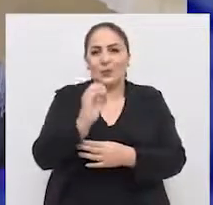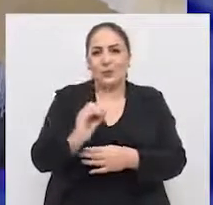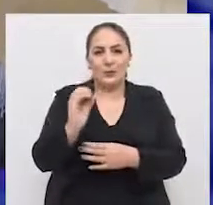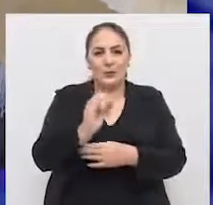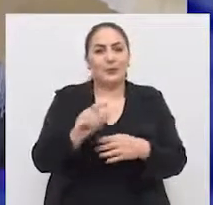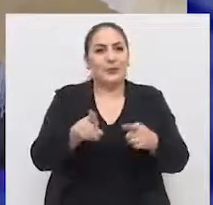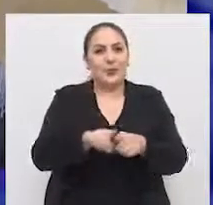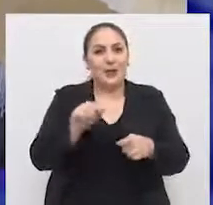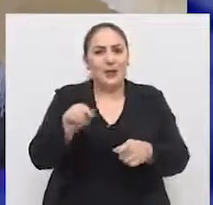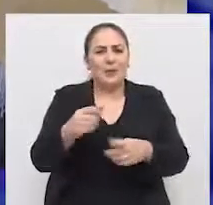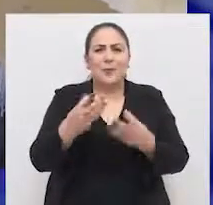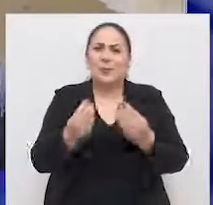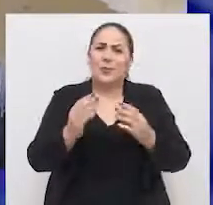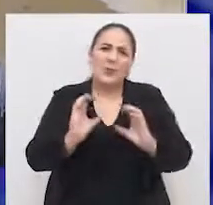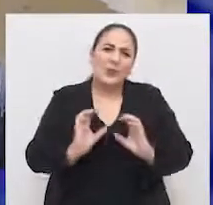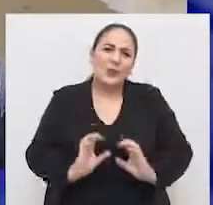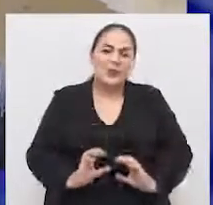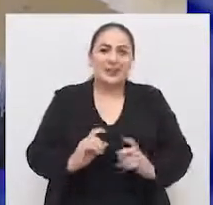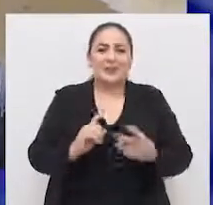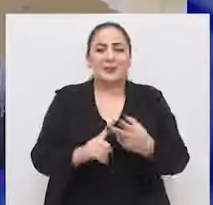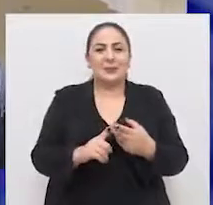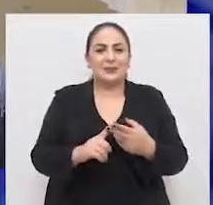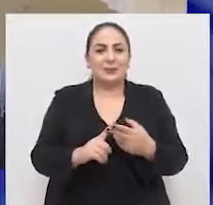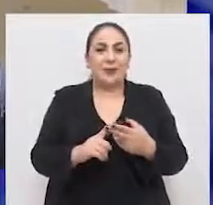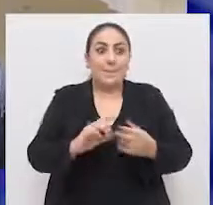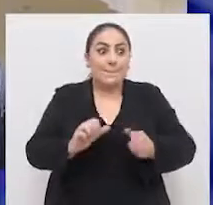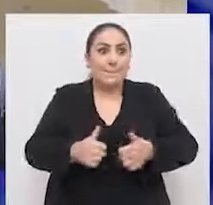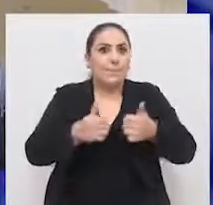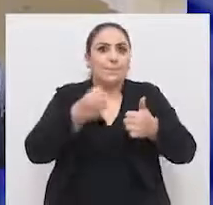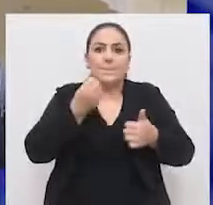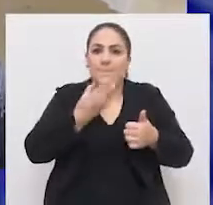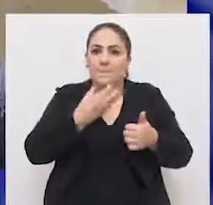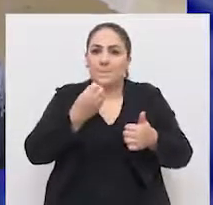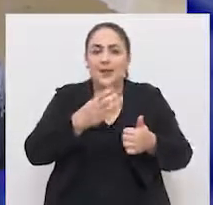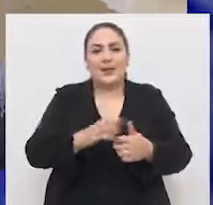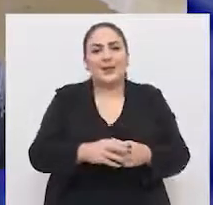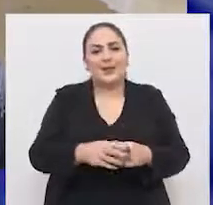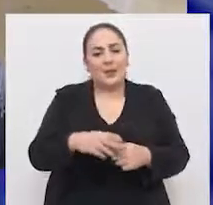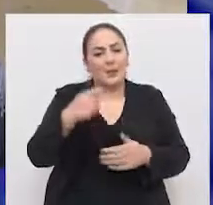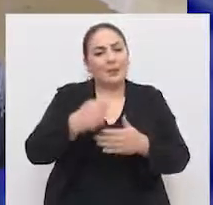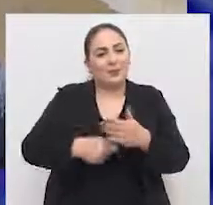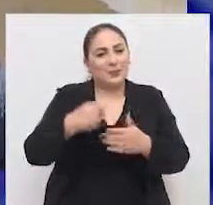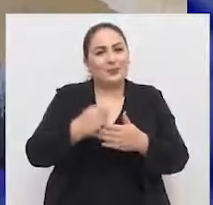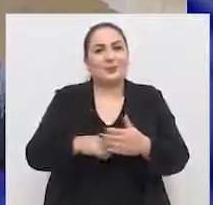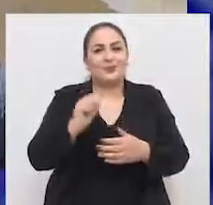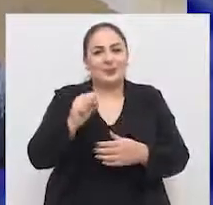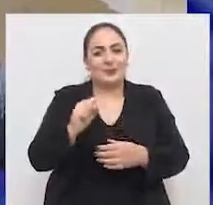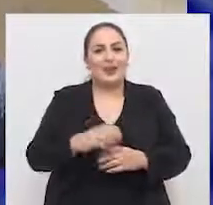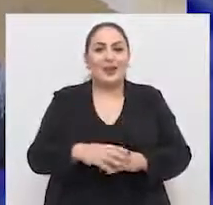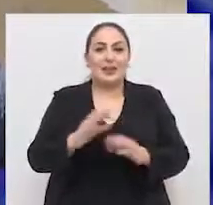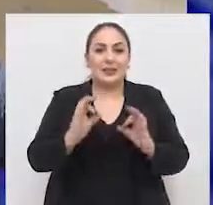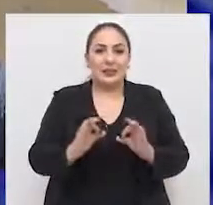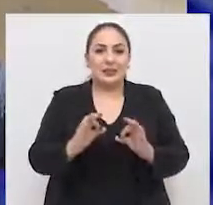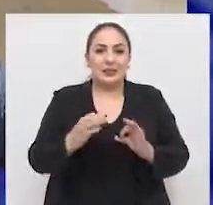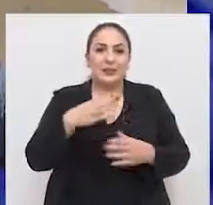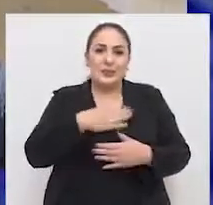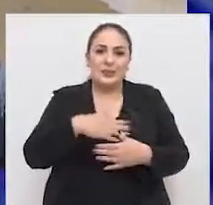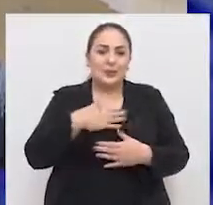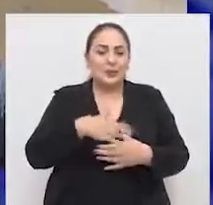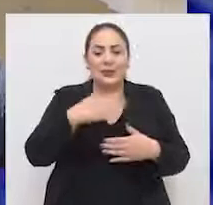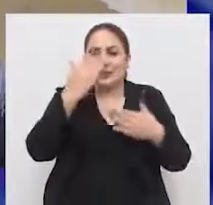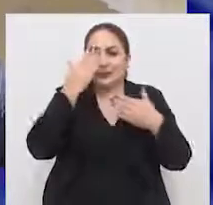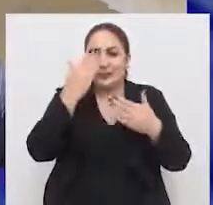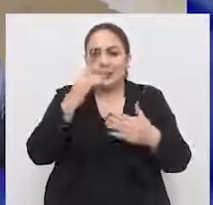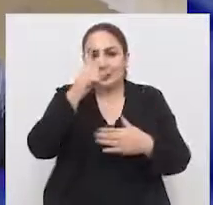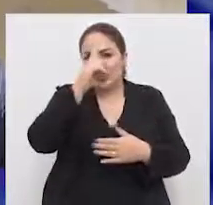maravilhoso. Ele é muito comportado, melhorou muito bem. É um guerreiro nosso. E com certeza o sentimento de